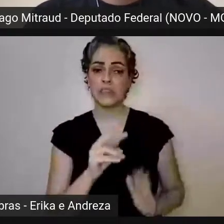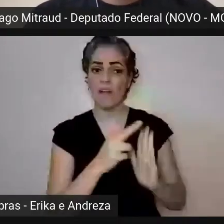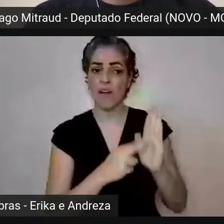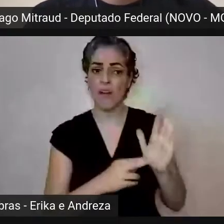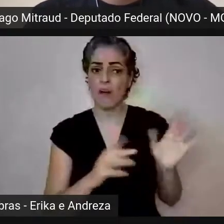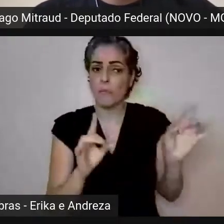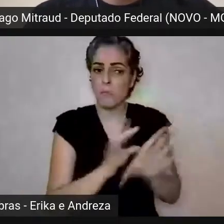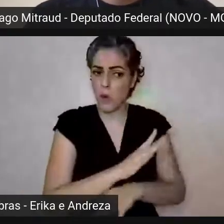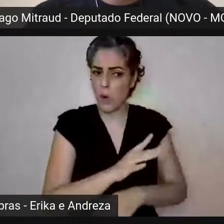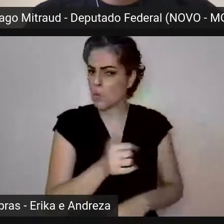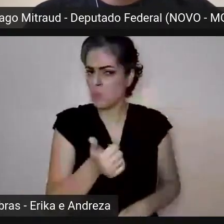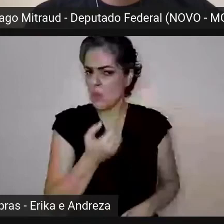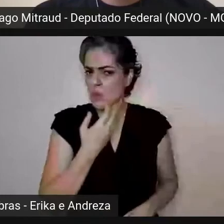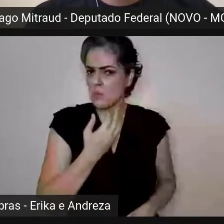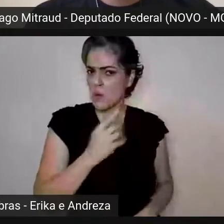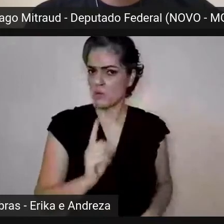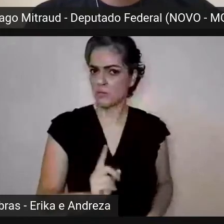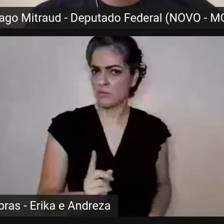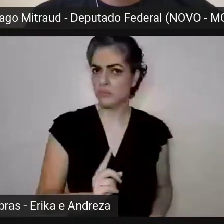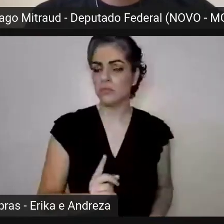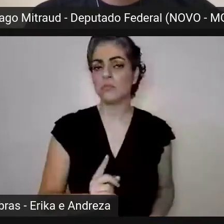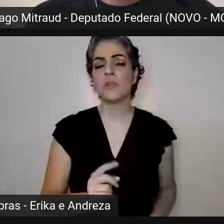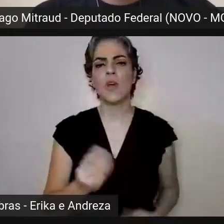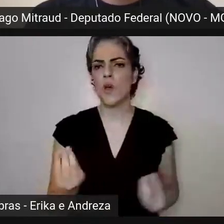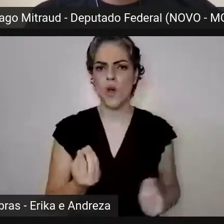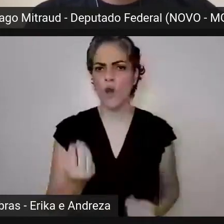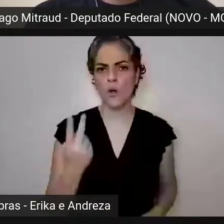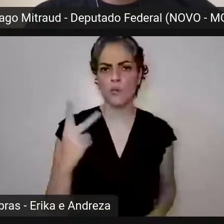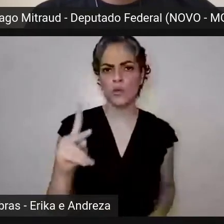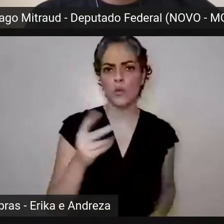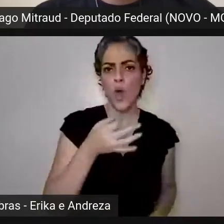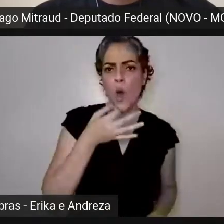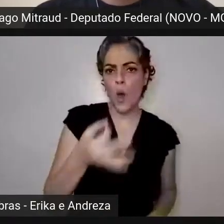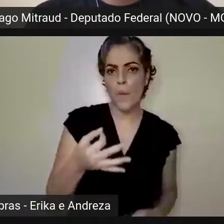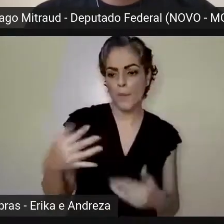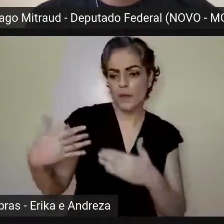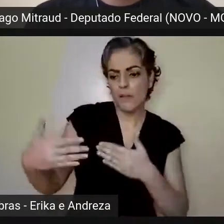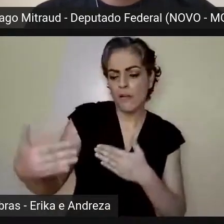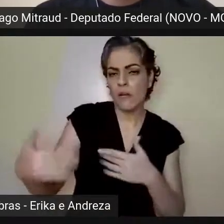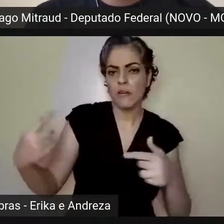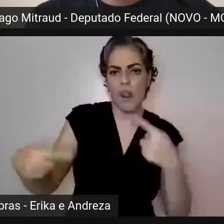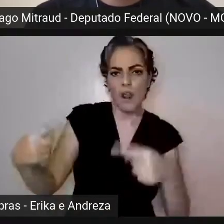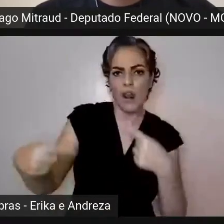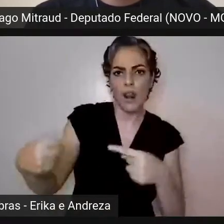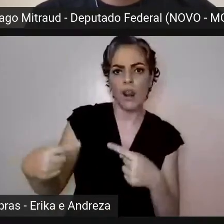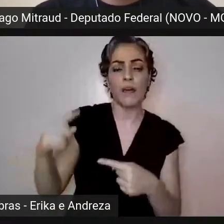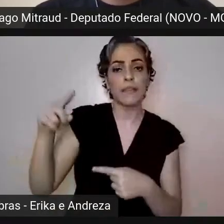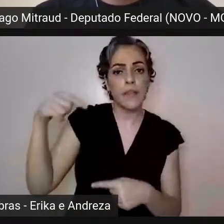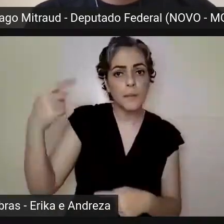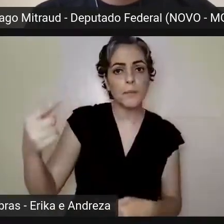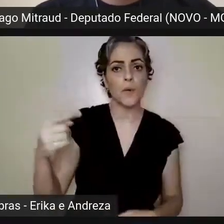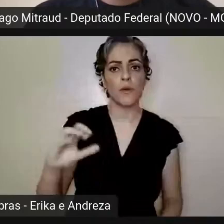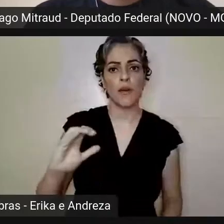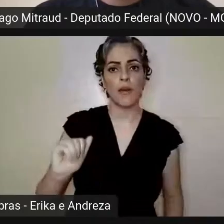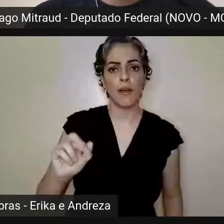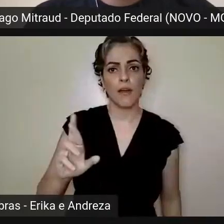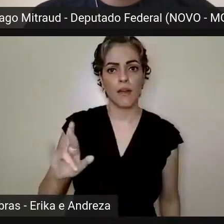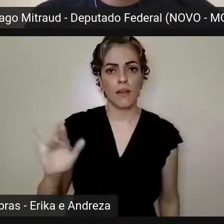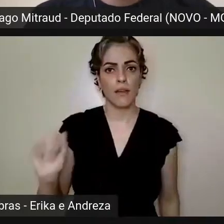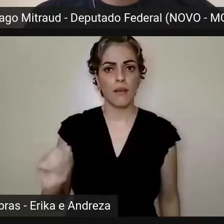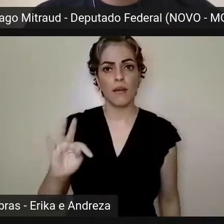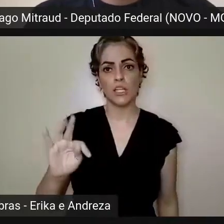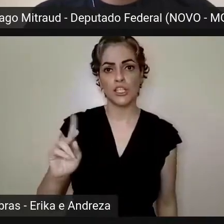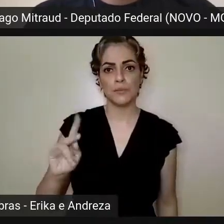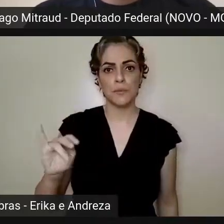como você vê essa politização que com certeza vai acontecer na definição das carreiras típicas de Estado? E aí eu tenho outra questão que o pessoal me pergunta